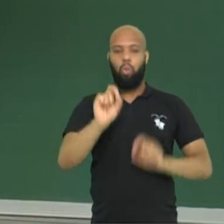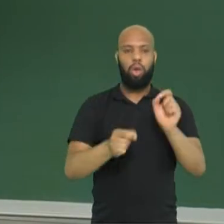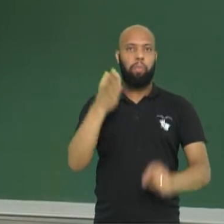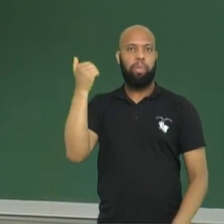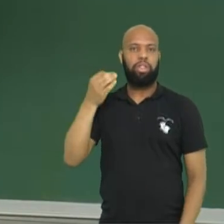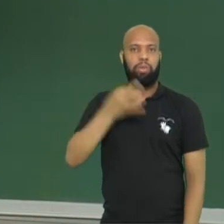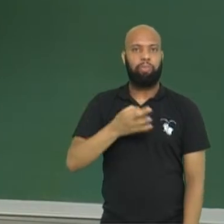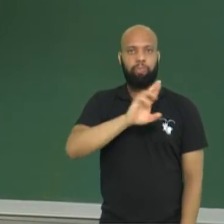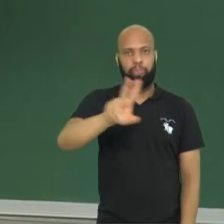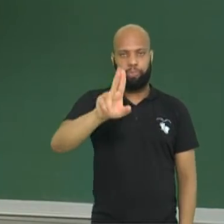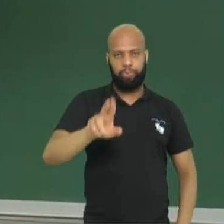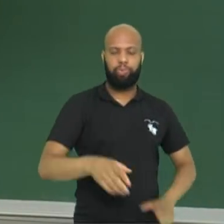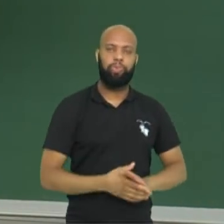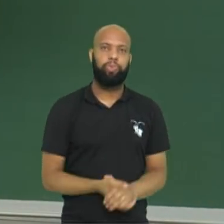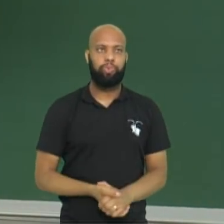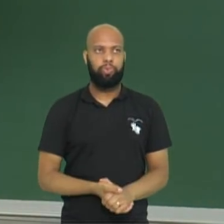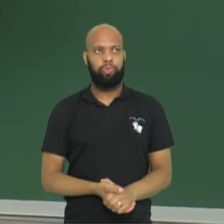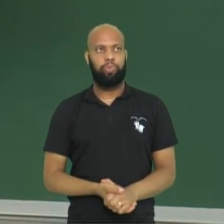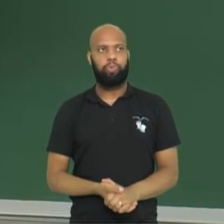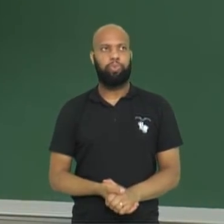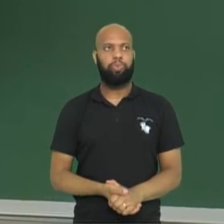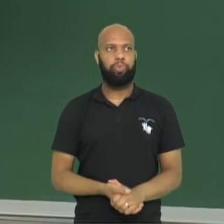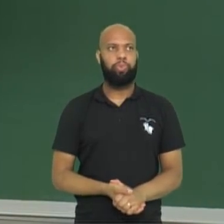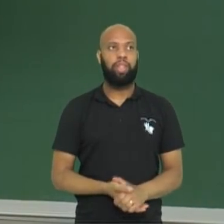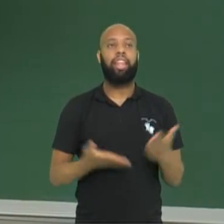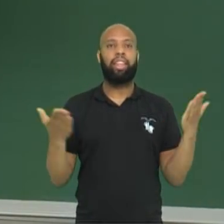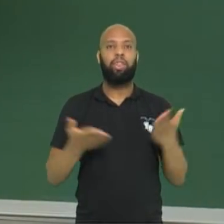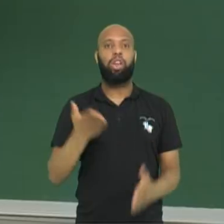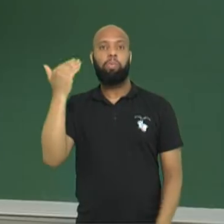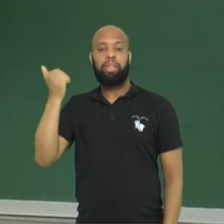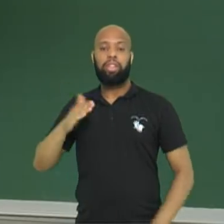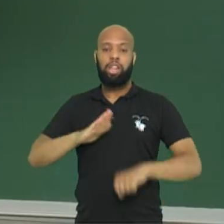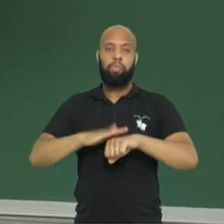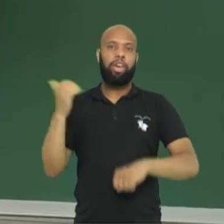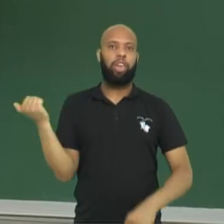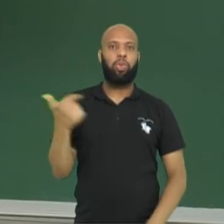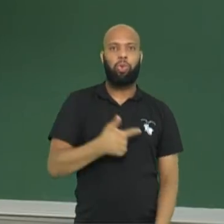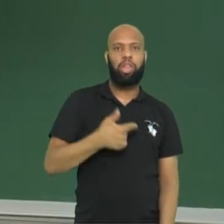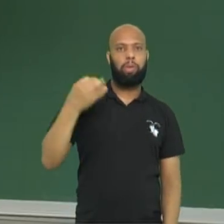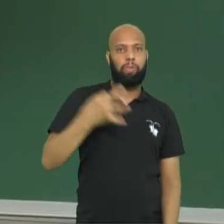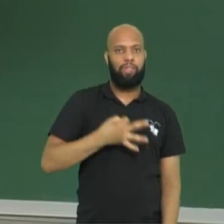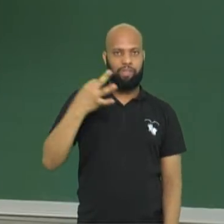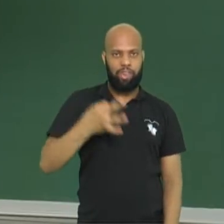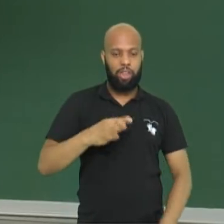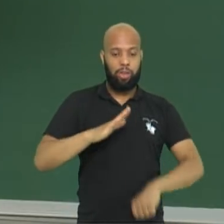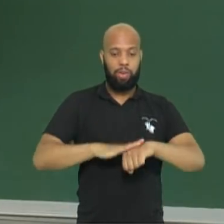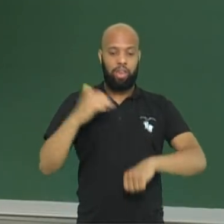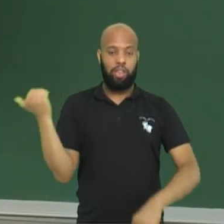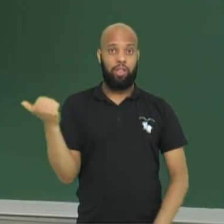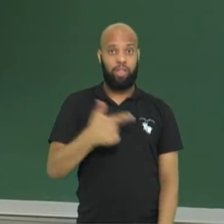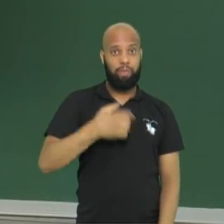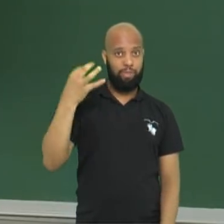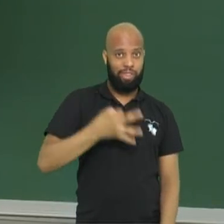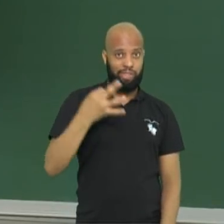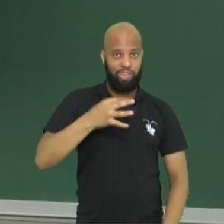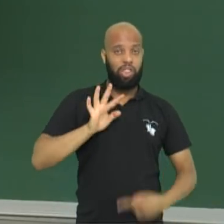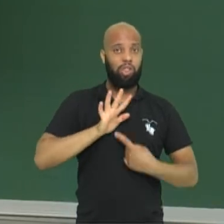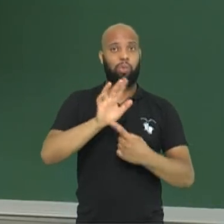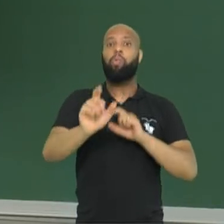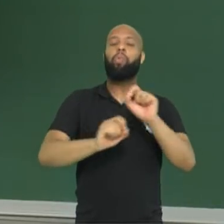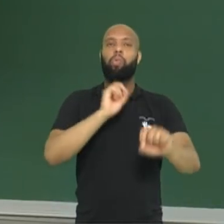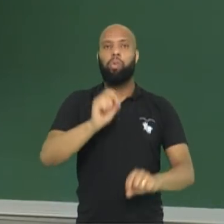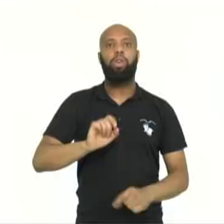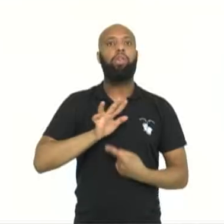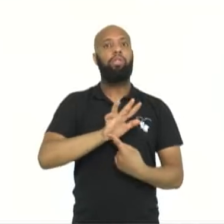pretérito imperfeito. Muito bem. E agora o pretérito mais que perfeito, né? Ele expressa o quê?